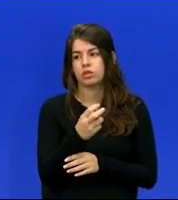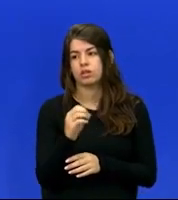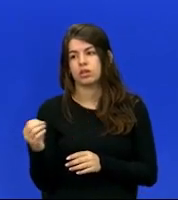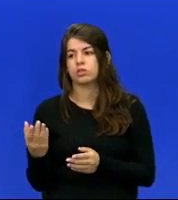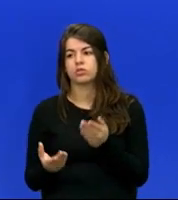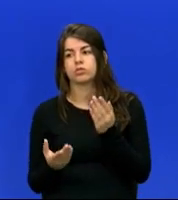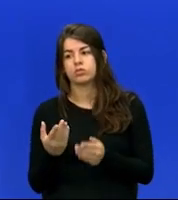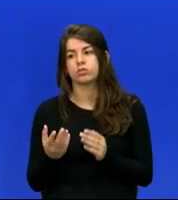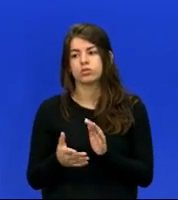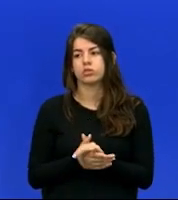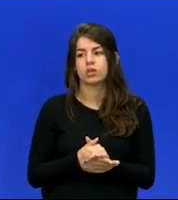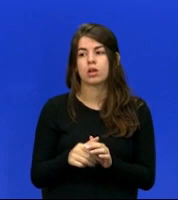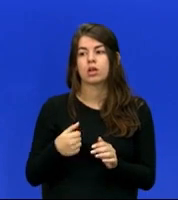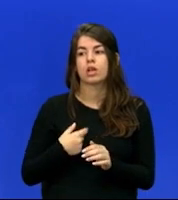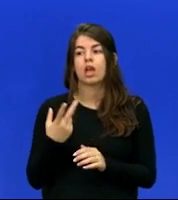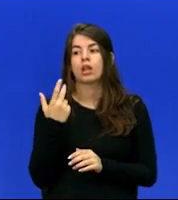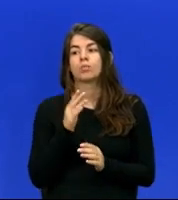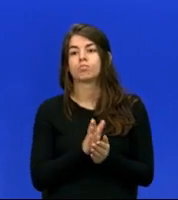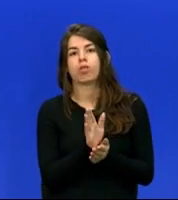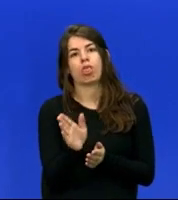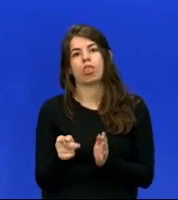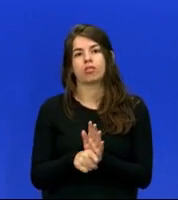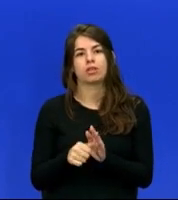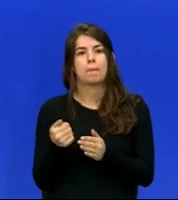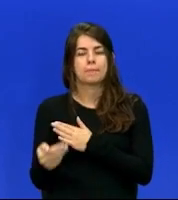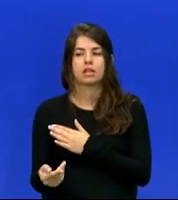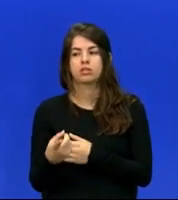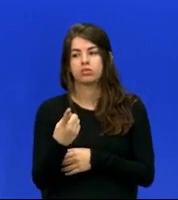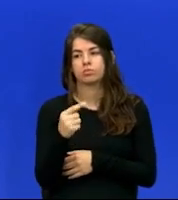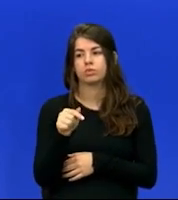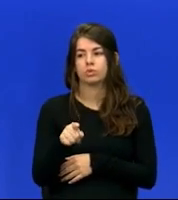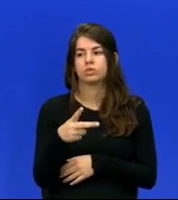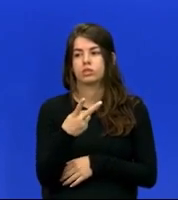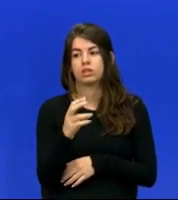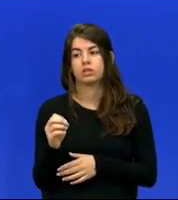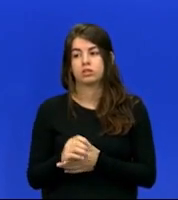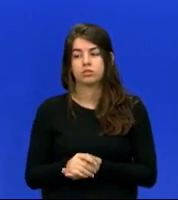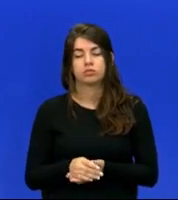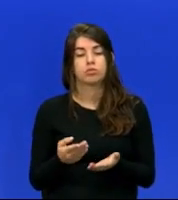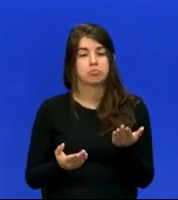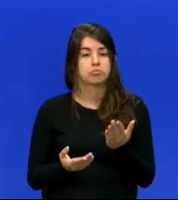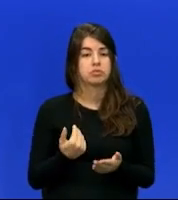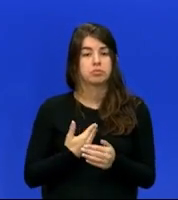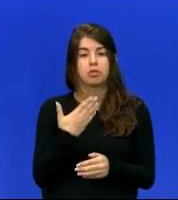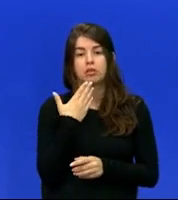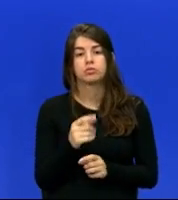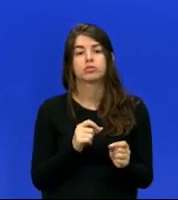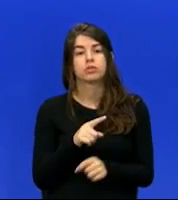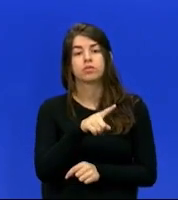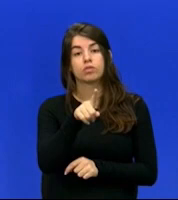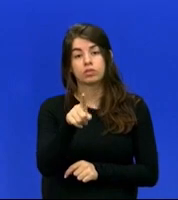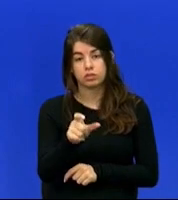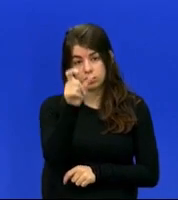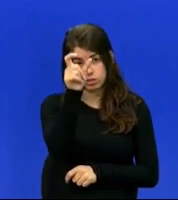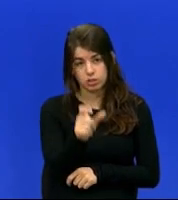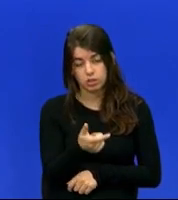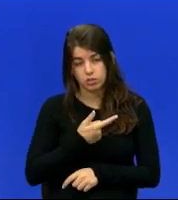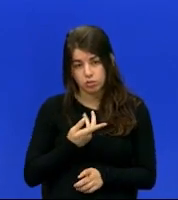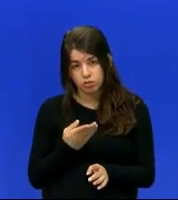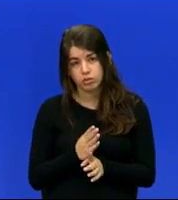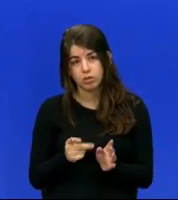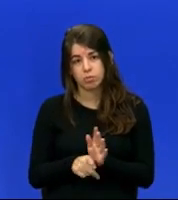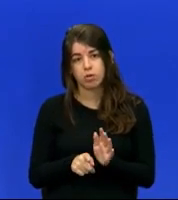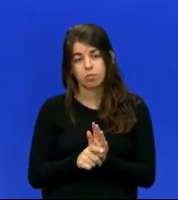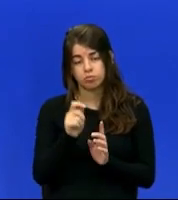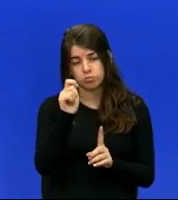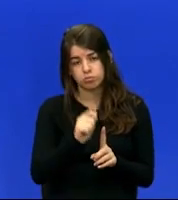e o desvio padrão de 1.200 toneladas. Ok. Ele pede que você ache uma